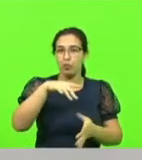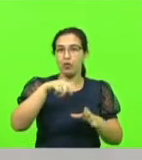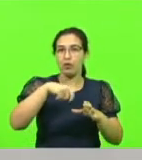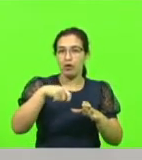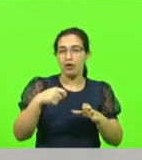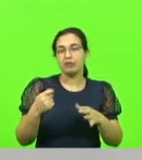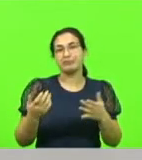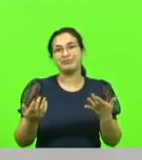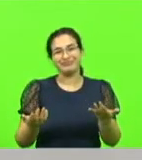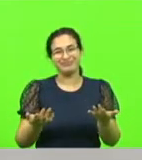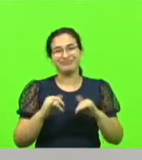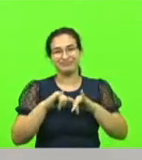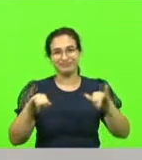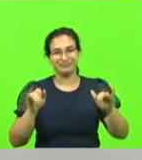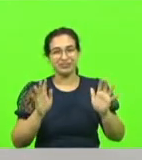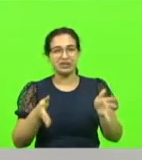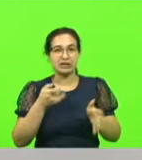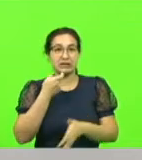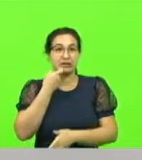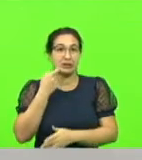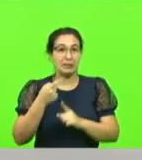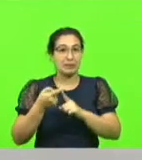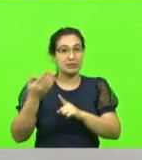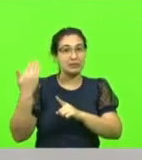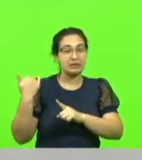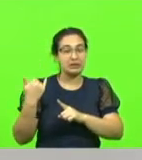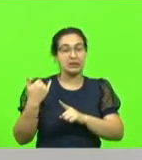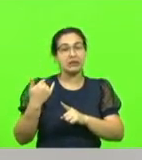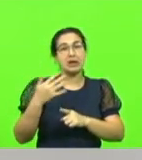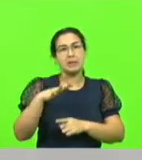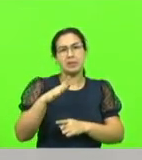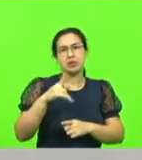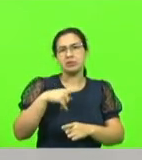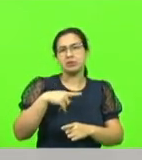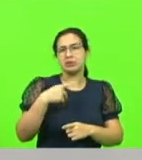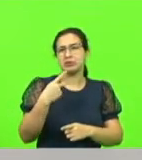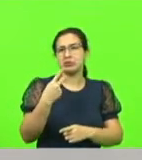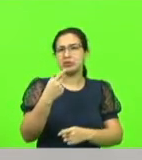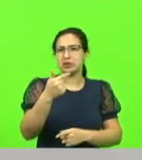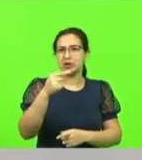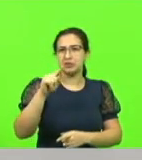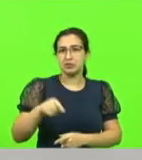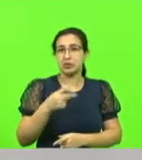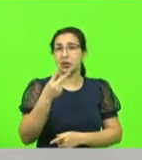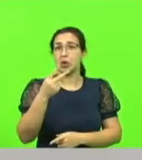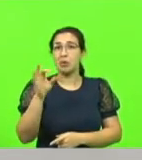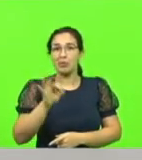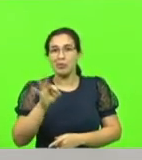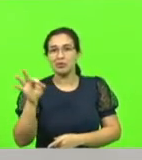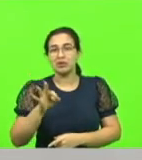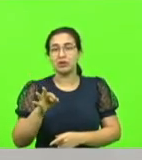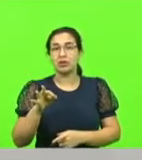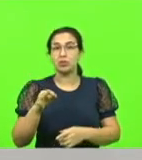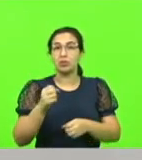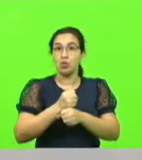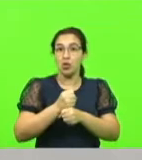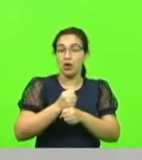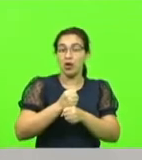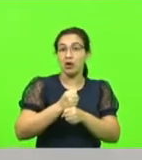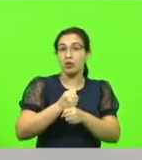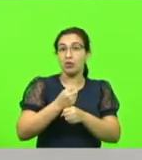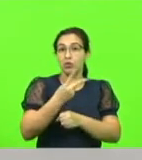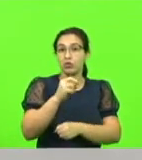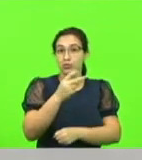sexta-feira. O aumento chega a 7,2% em cada produto. Somente neste ano, a gasolina subiu mais de